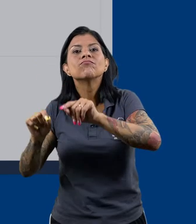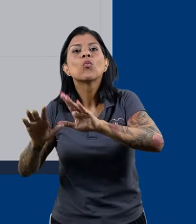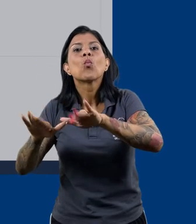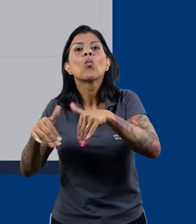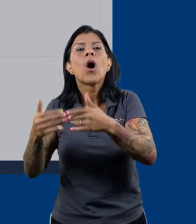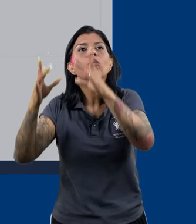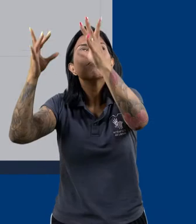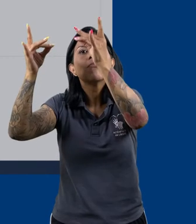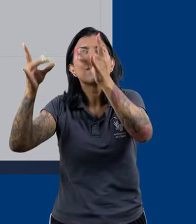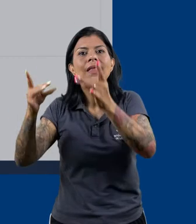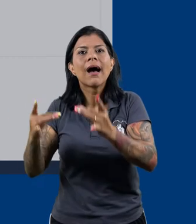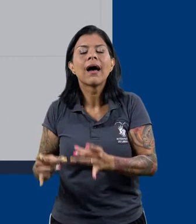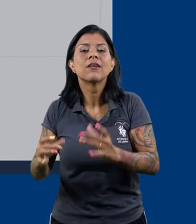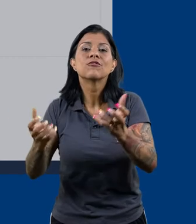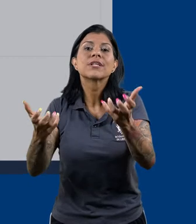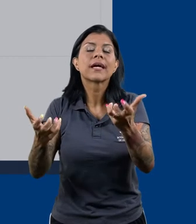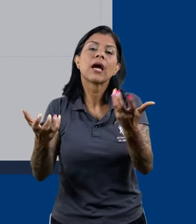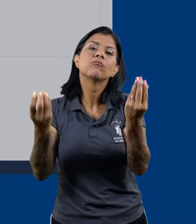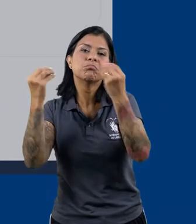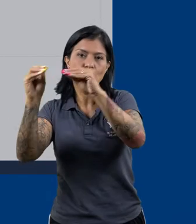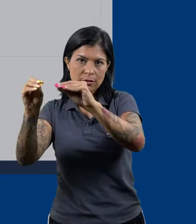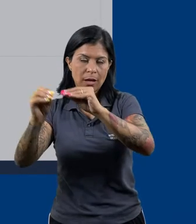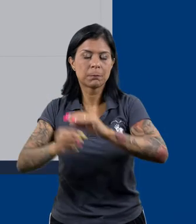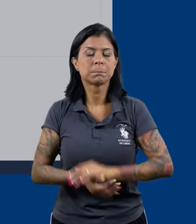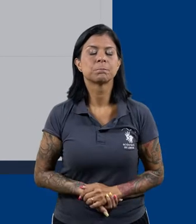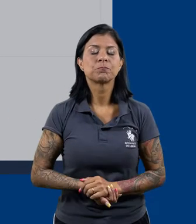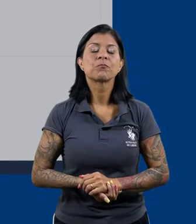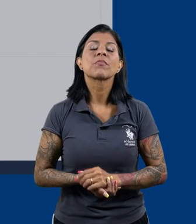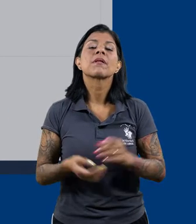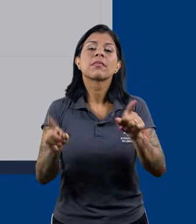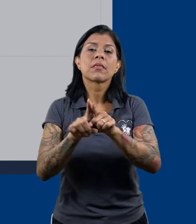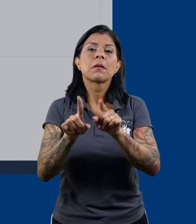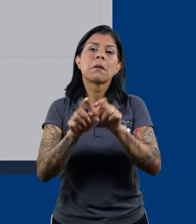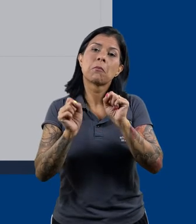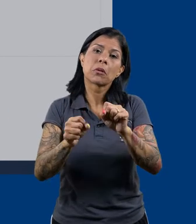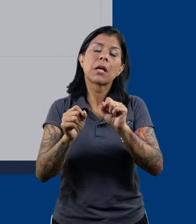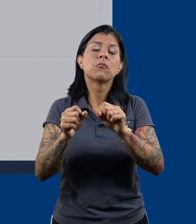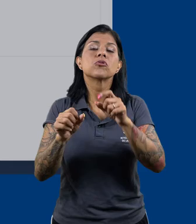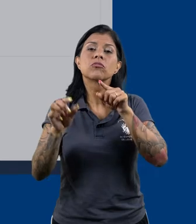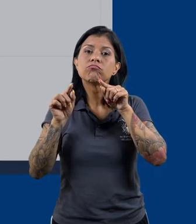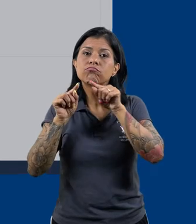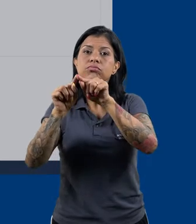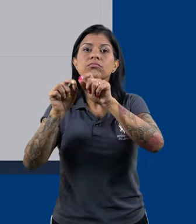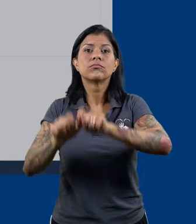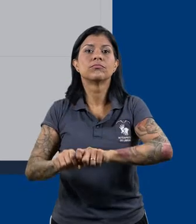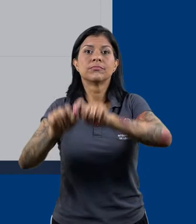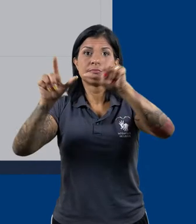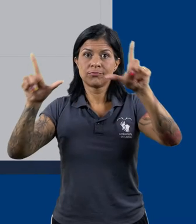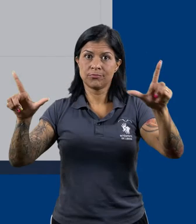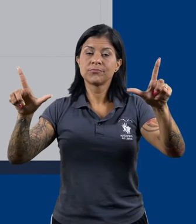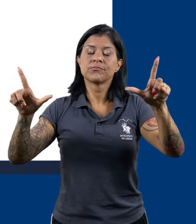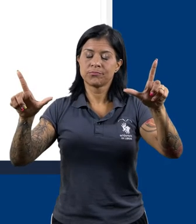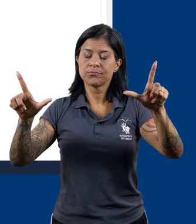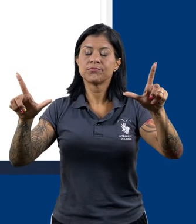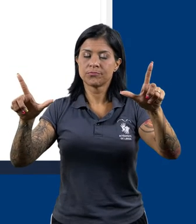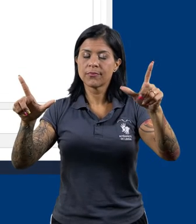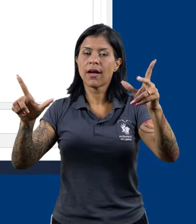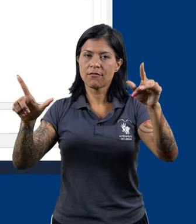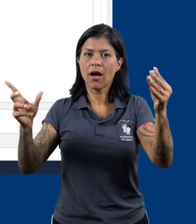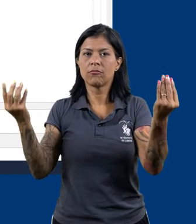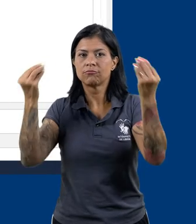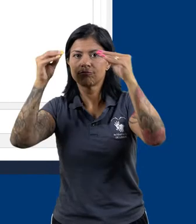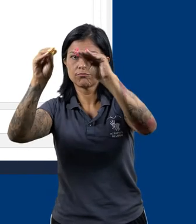uma descrição da questão selecionada. E podemos clicar sobre o botão Adicionar.